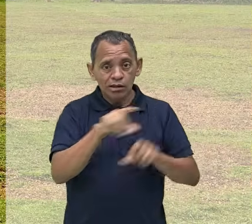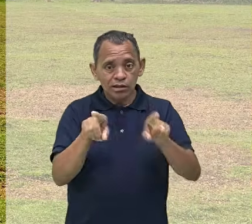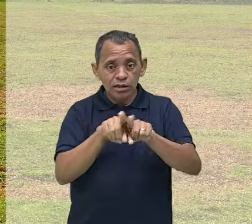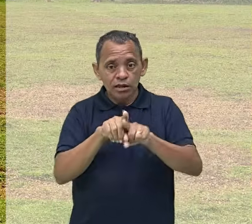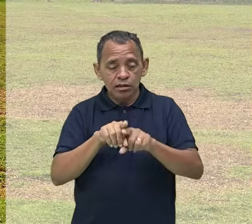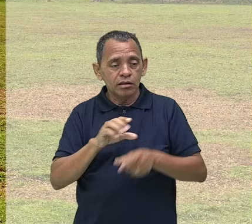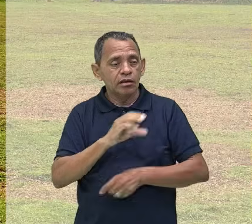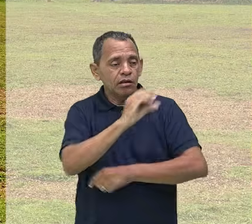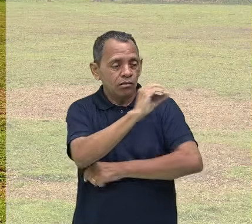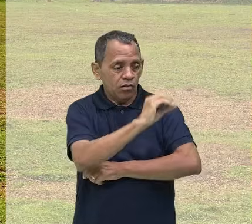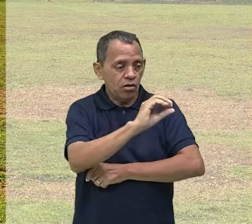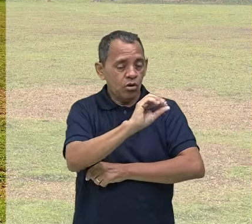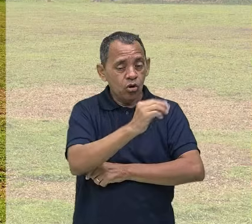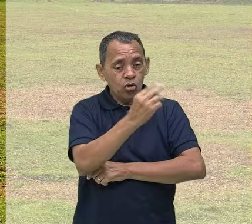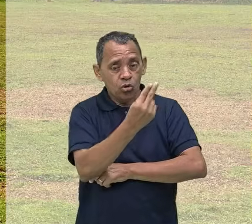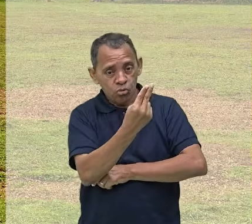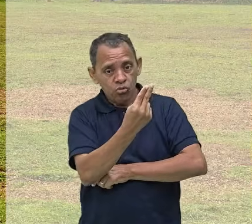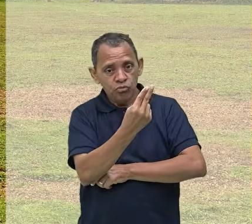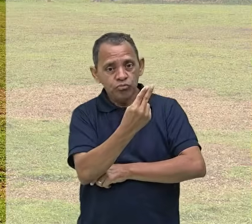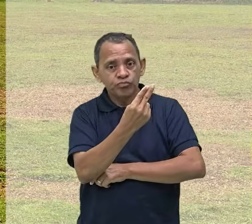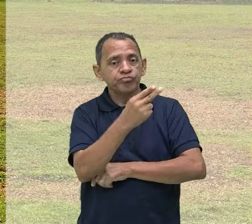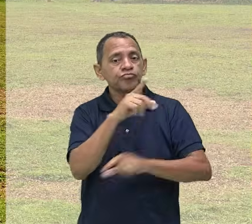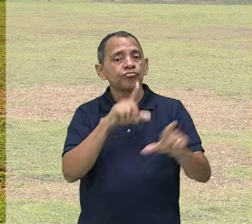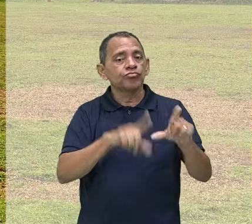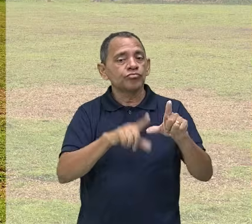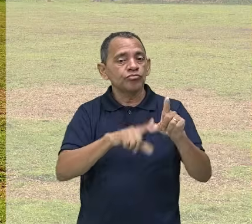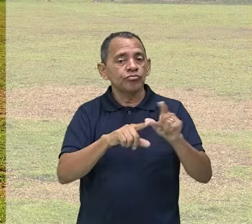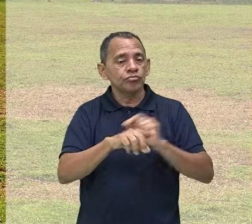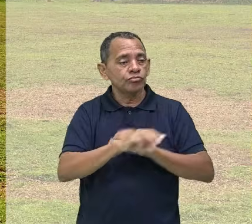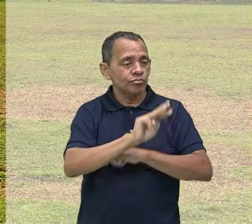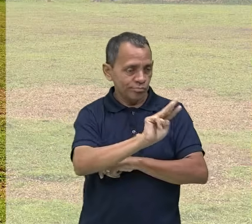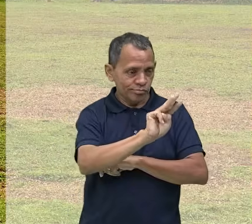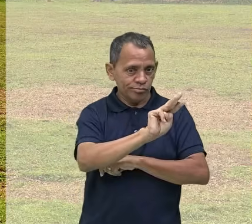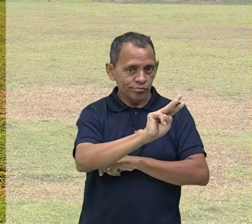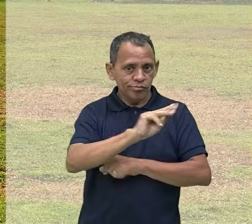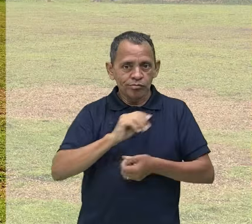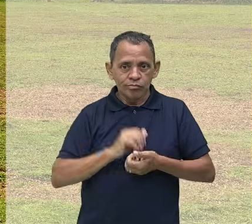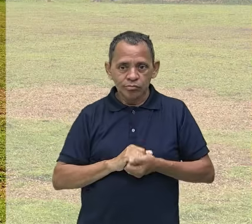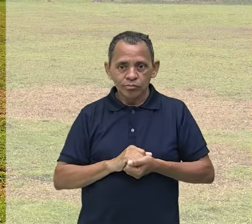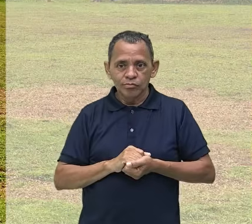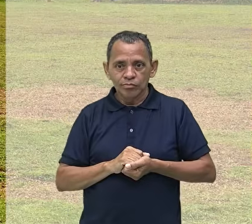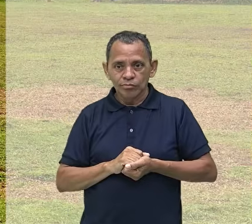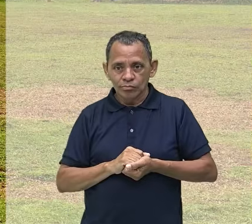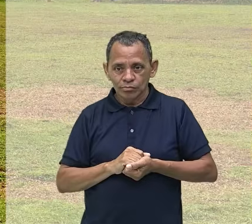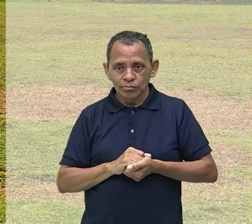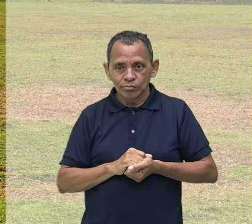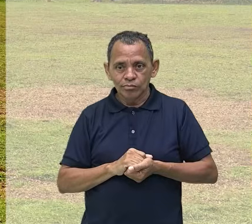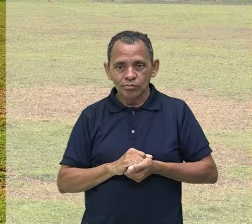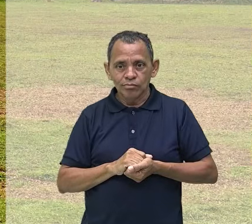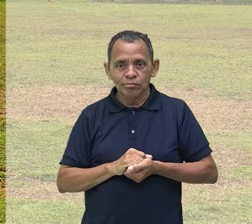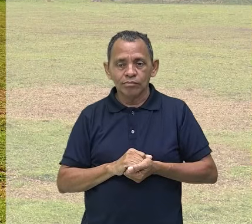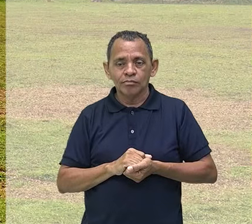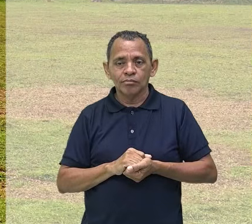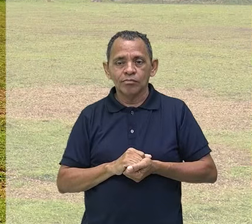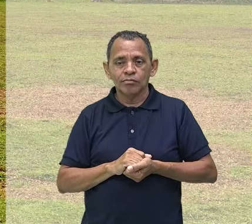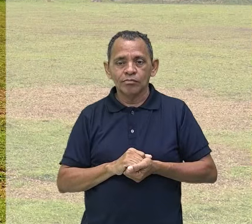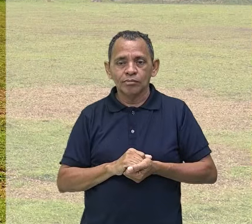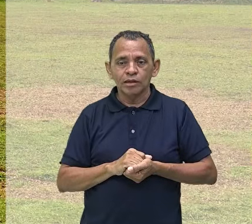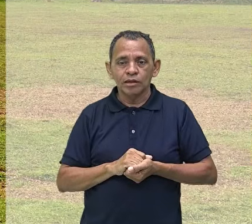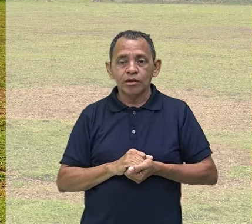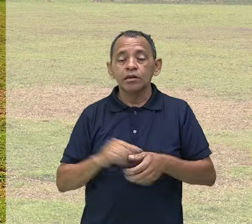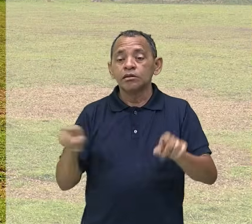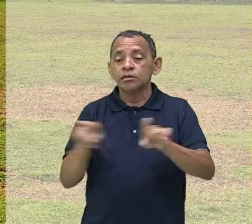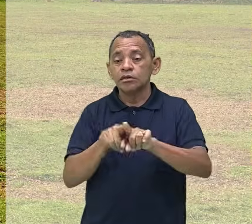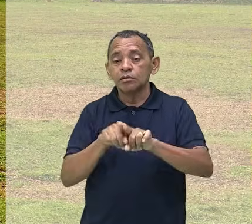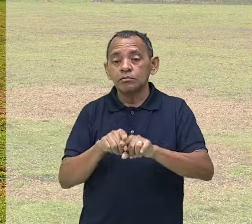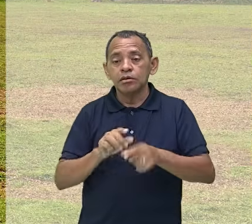pelo O, e também, às vezes, colocaria um W. Tendo o O, W já sabe que é oeste, também